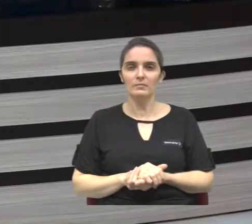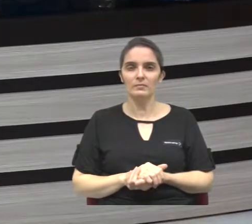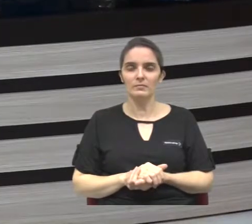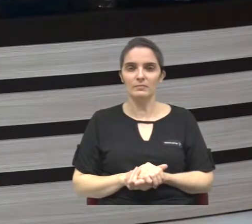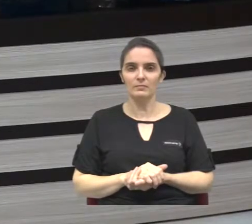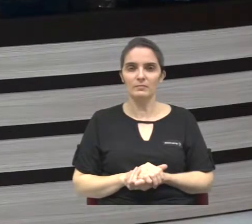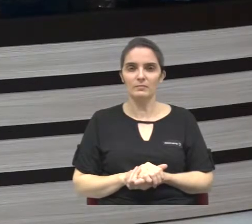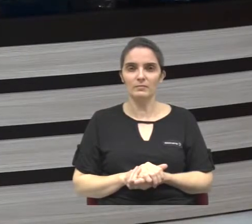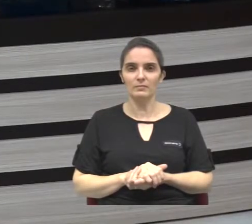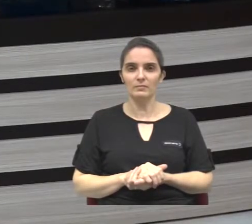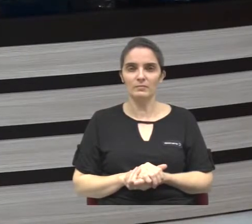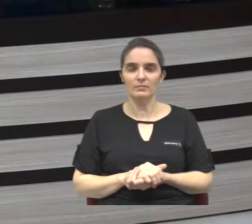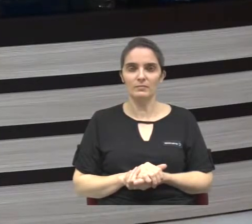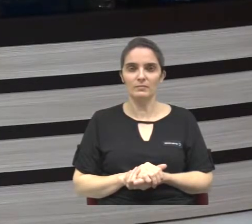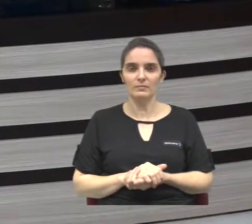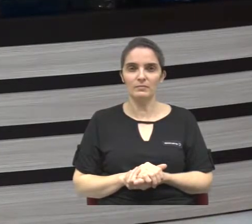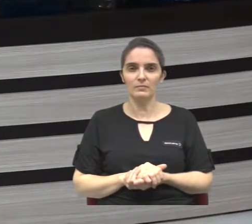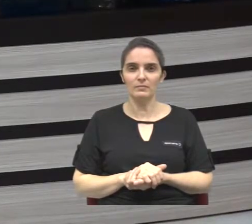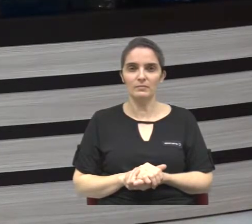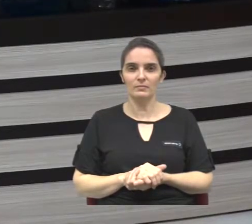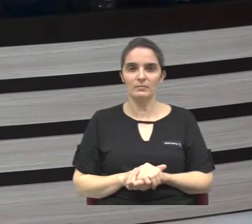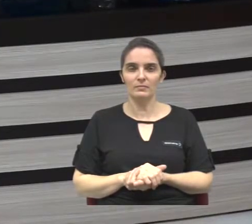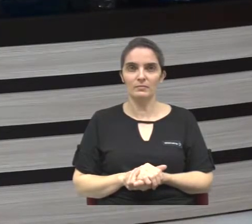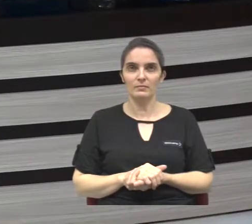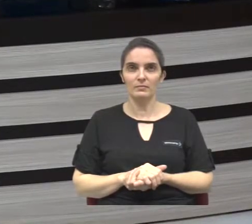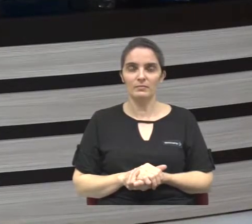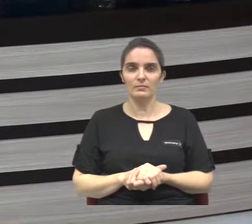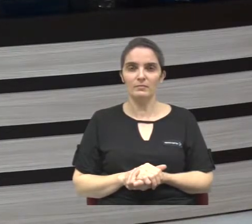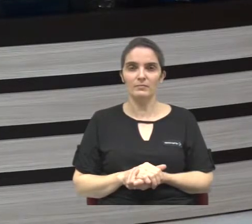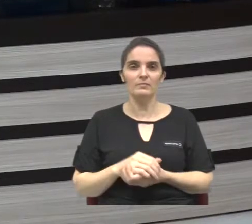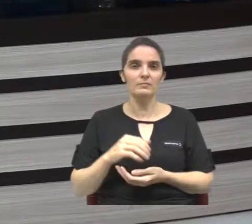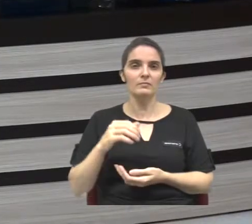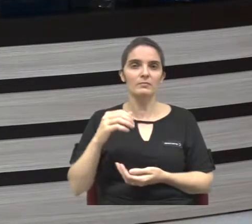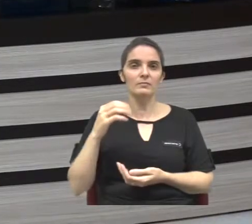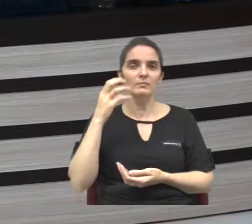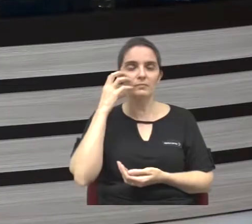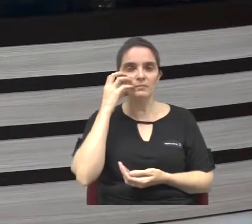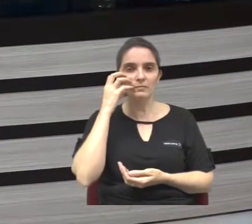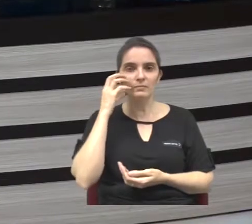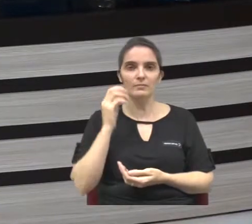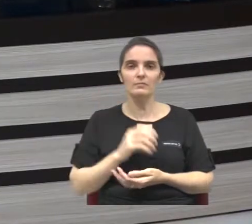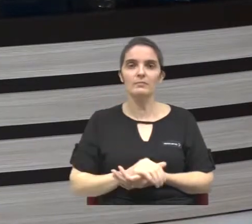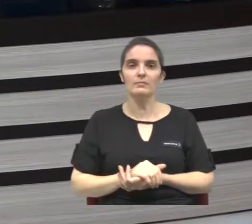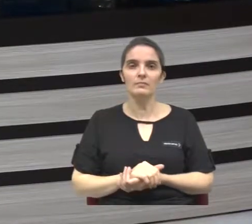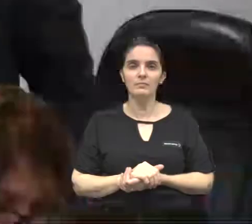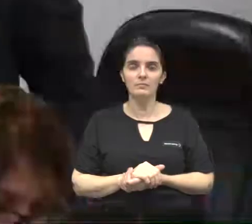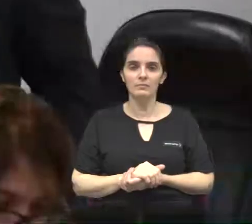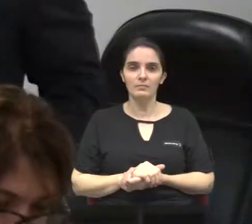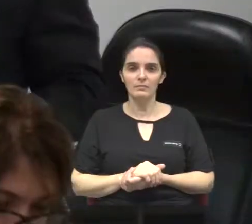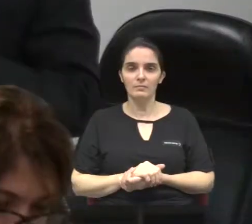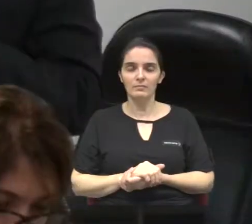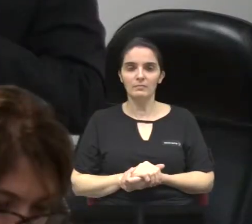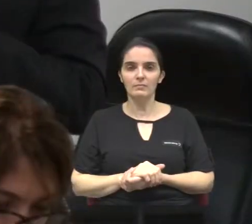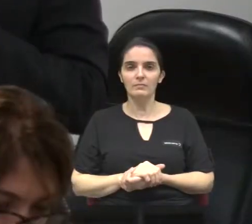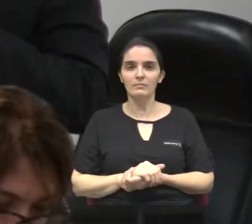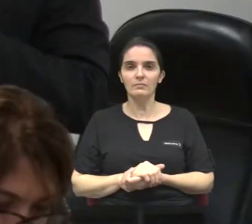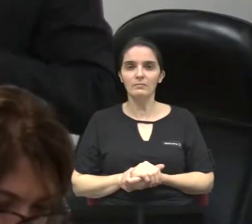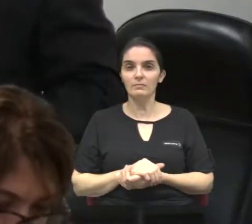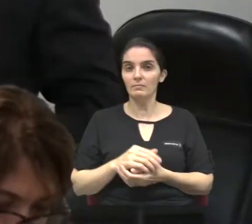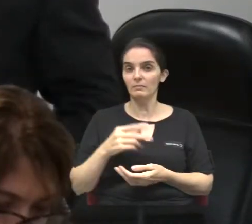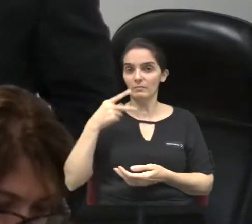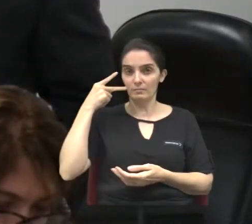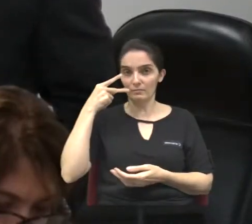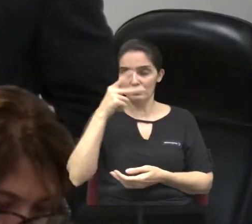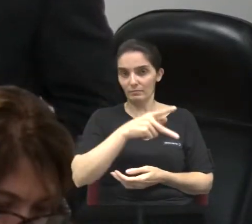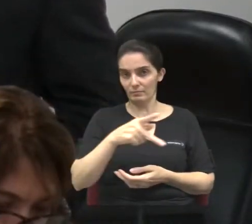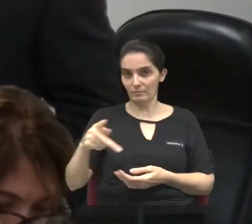Questão de ordem do vereador doutor Marcelo Rossi. Boa tarde, senhor presidente, nobres pares, público presente. Eu gostaria de justificar